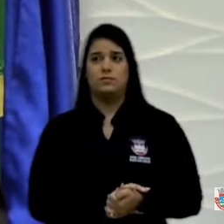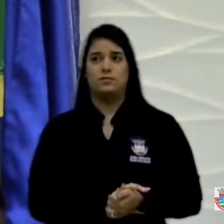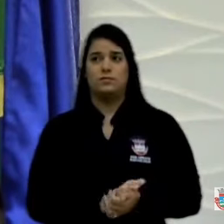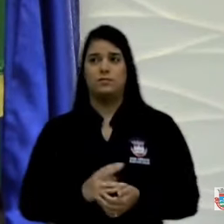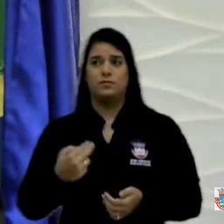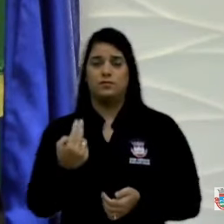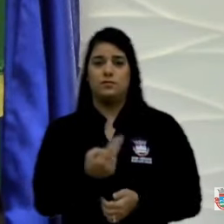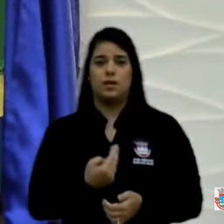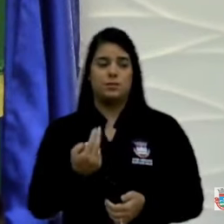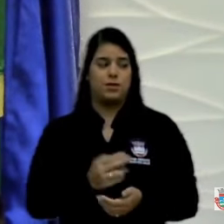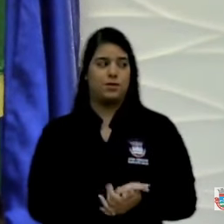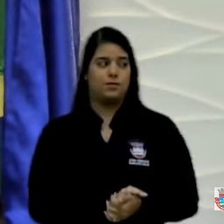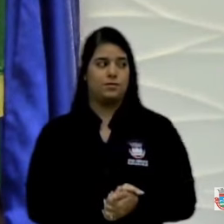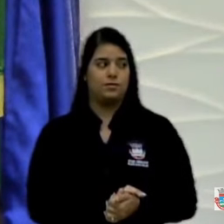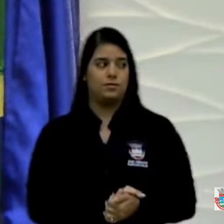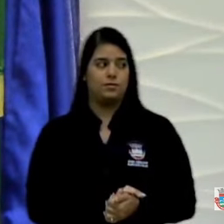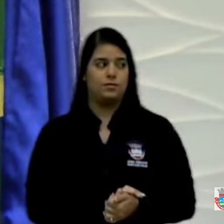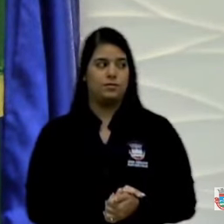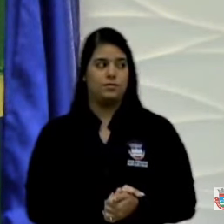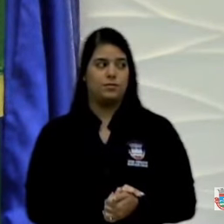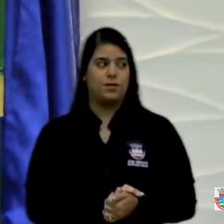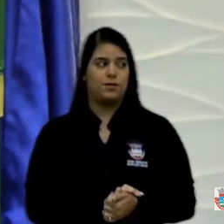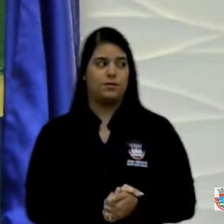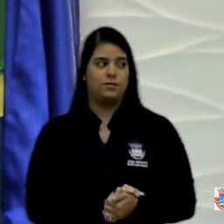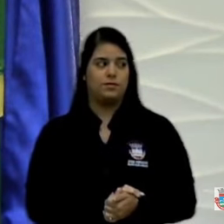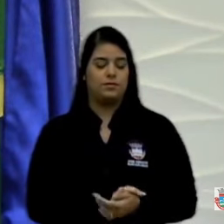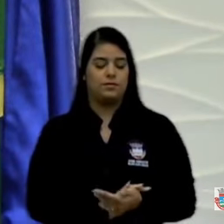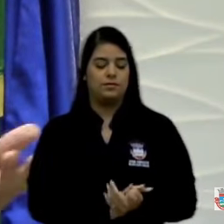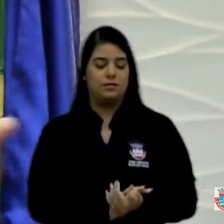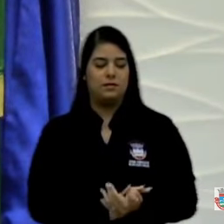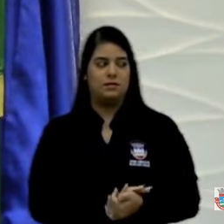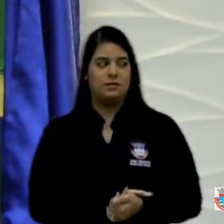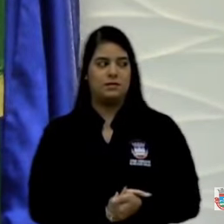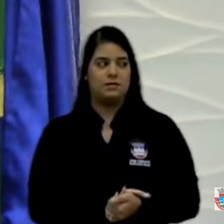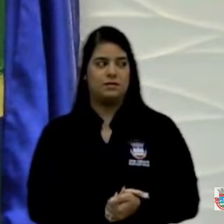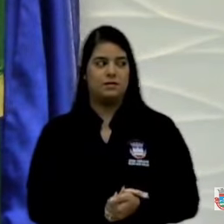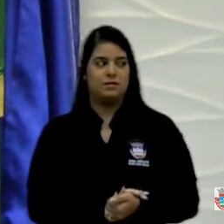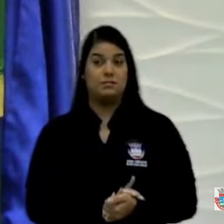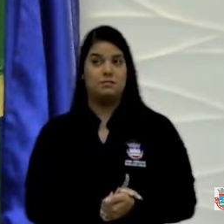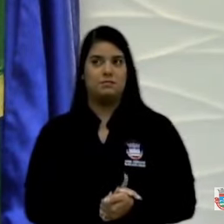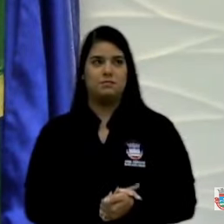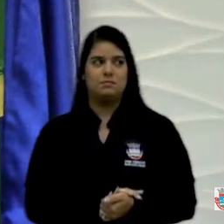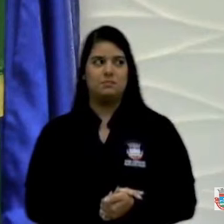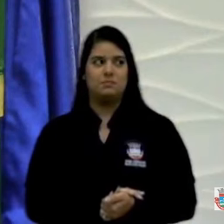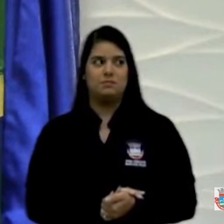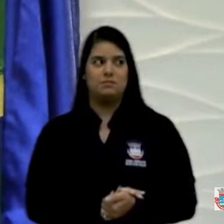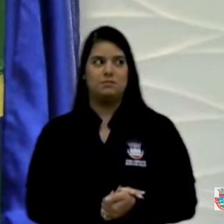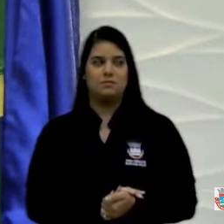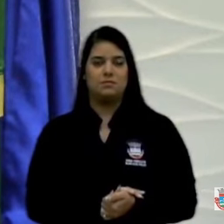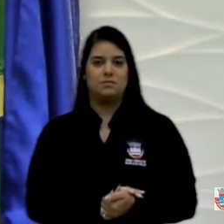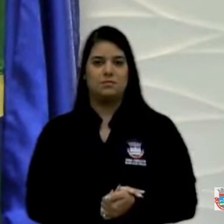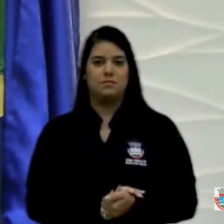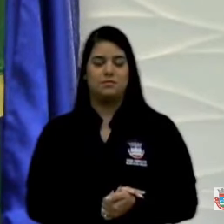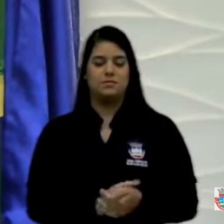nós estamos aqui na Câmara de Vereadores e aqueles que nos acompanham em casa